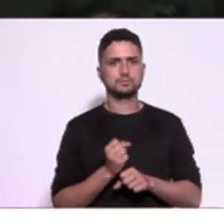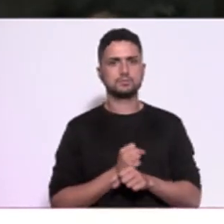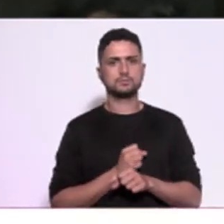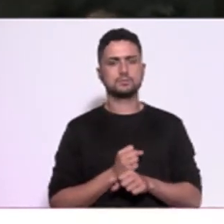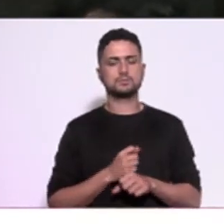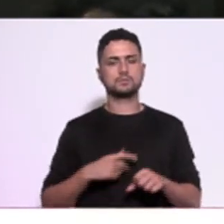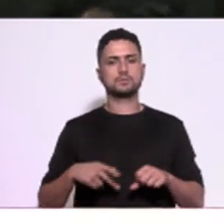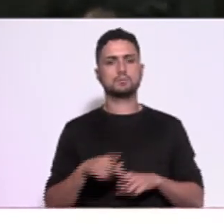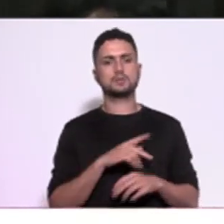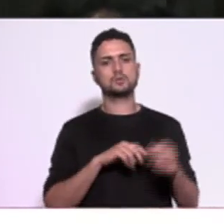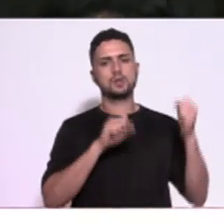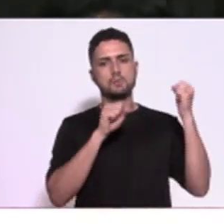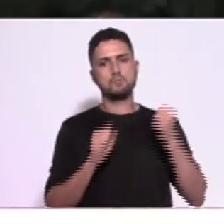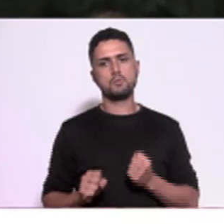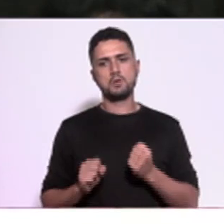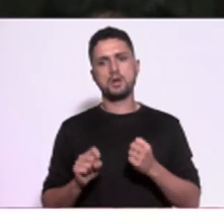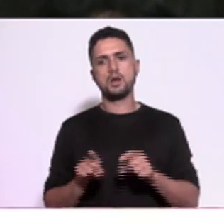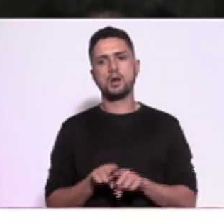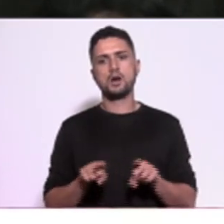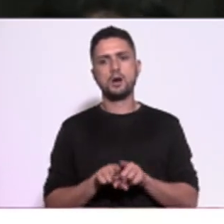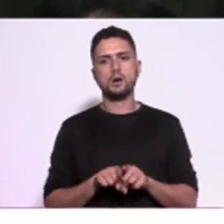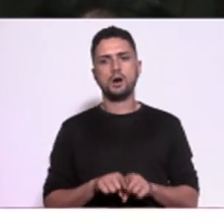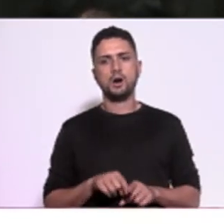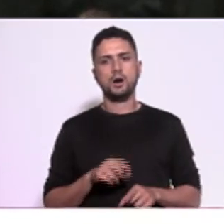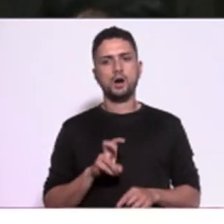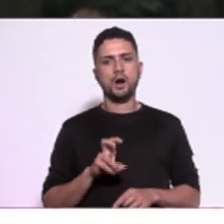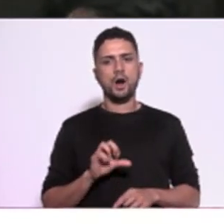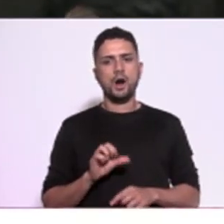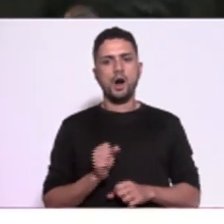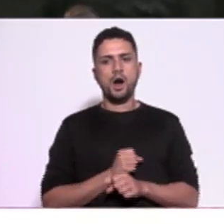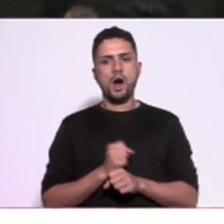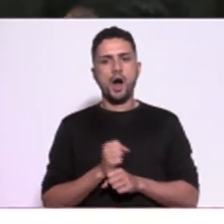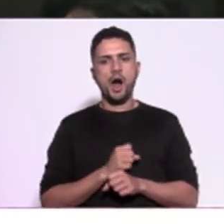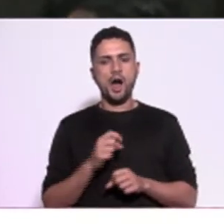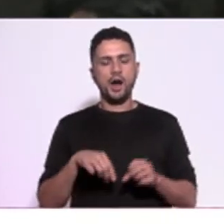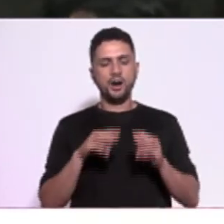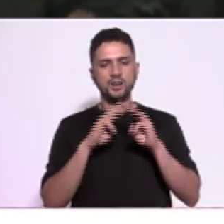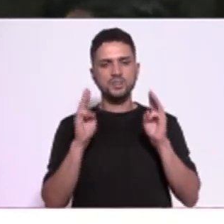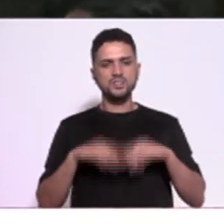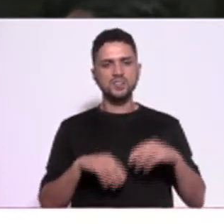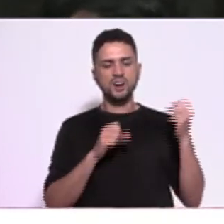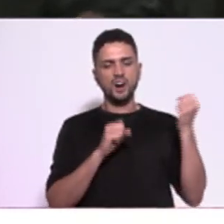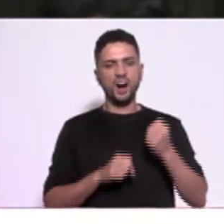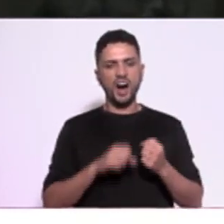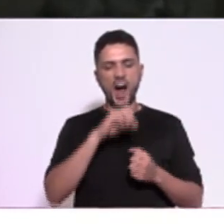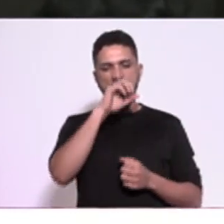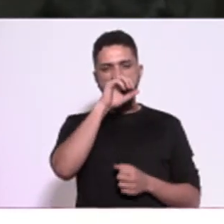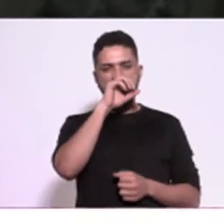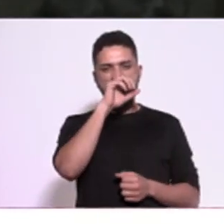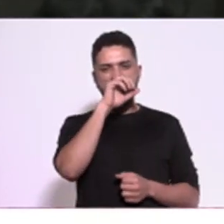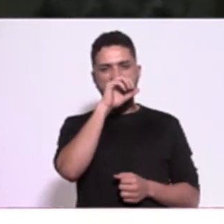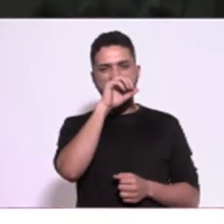República e 59 anos do Museu da República, vivemos um momento especial,